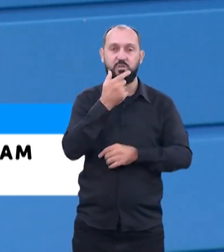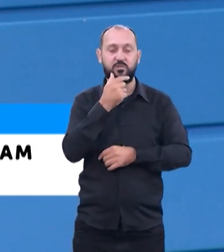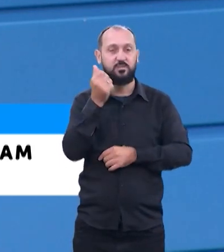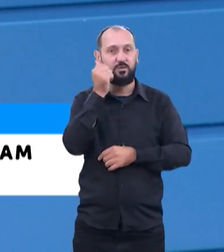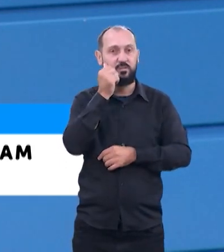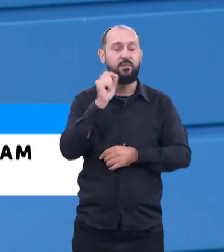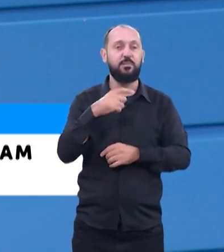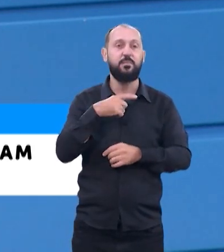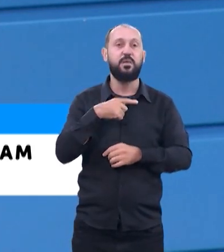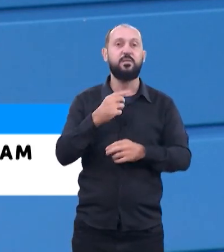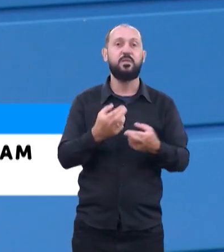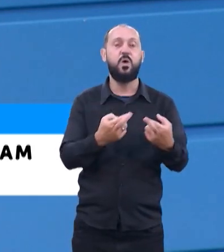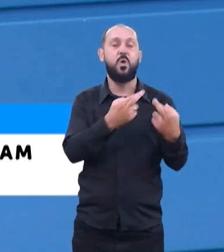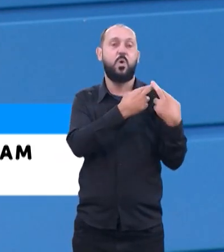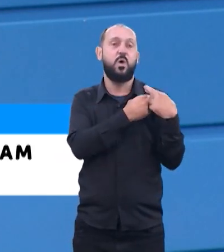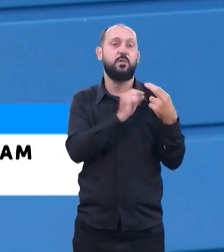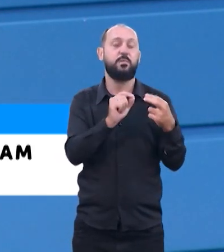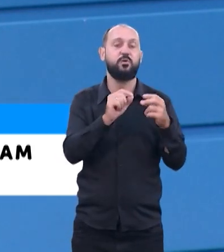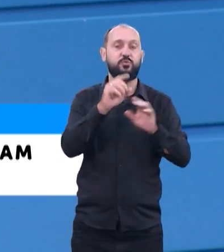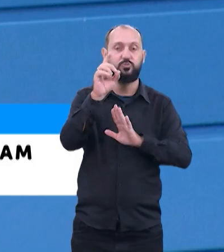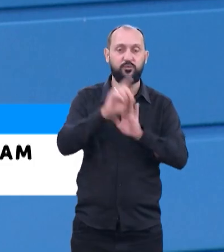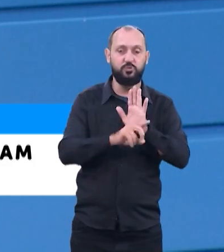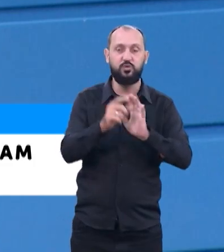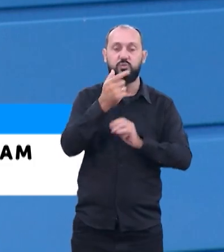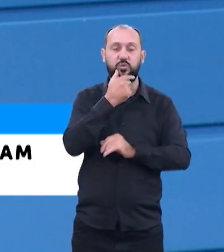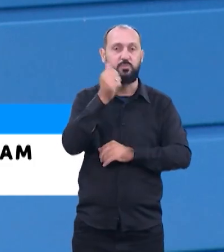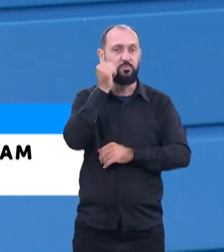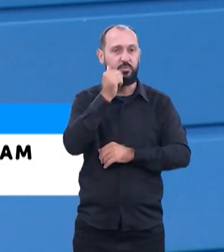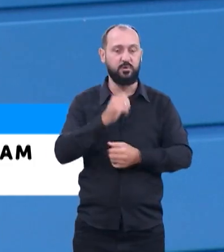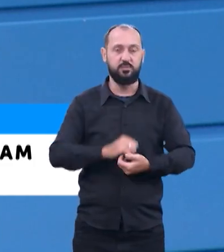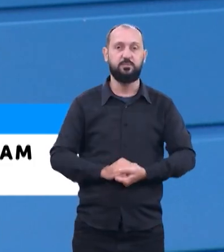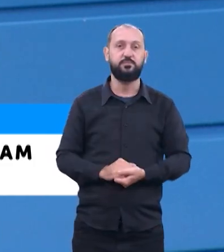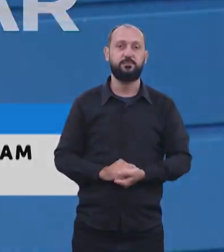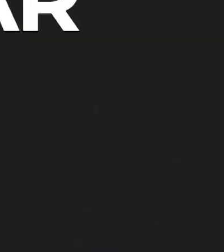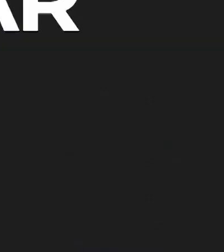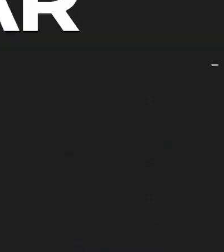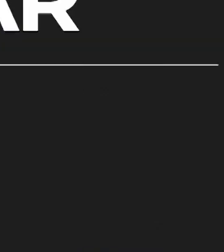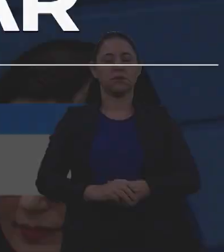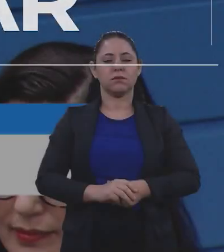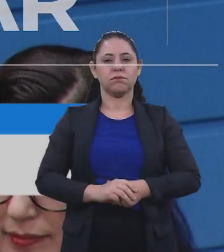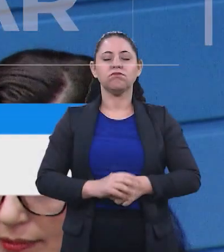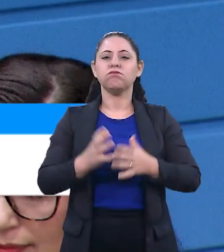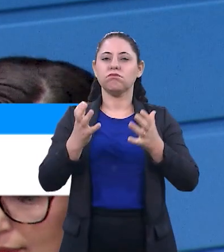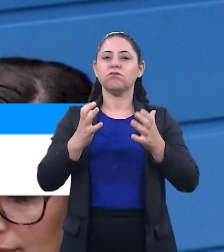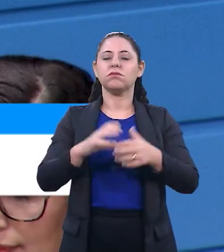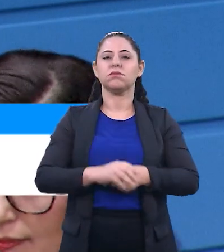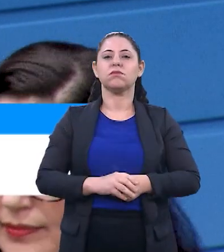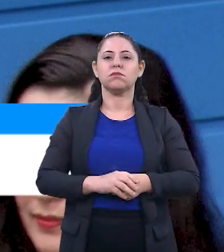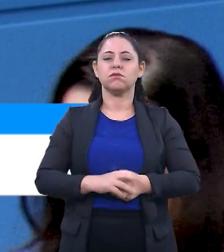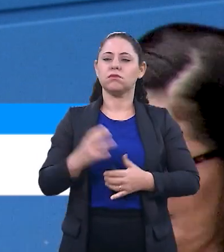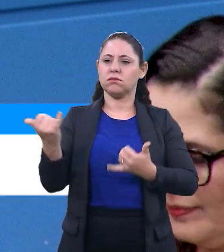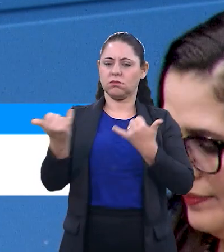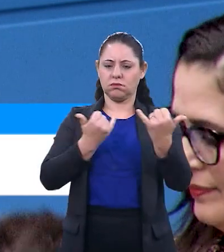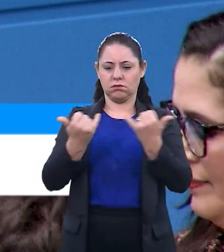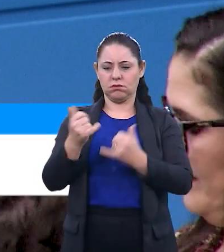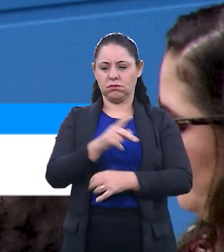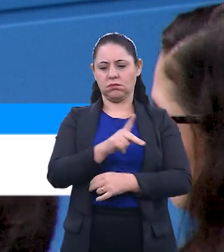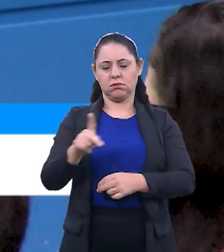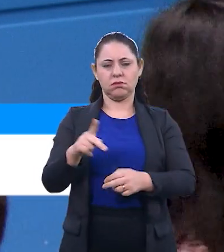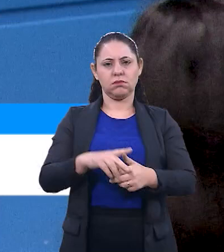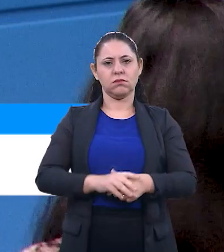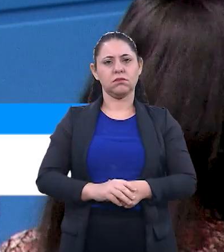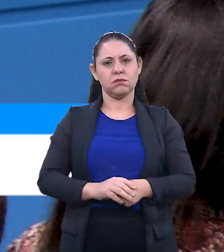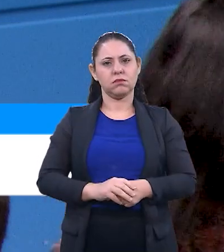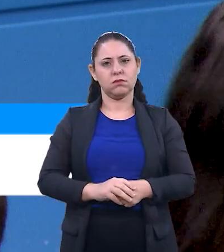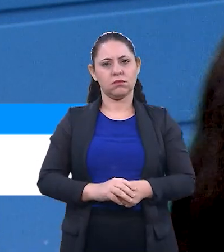nossas filhas para ter o respeito aos direitos entre homens e mulheres. Gostaria de receber informações,